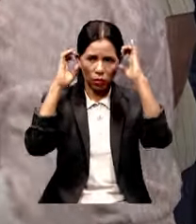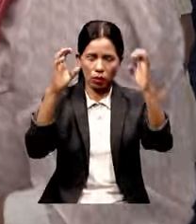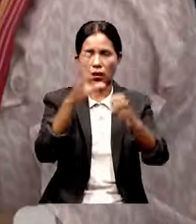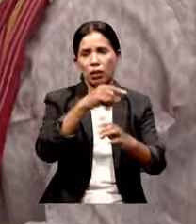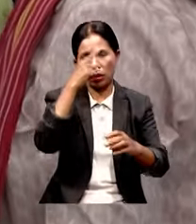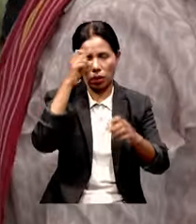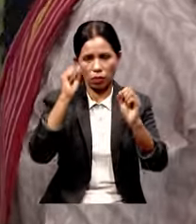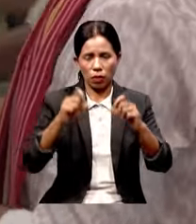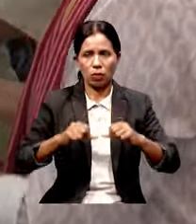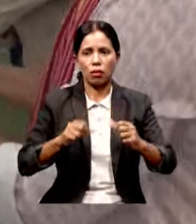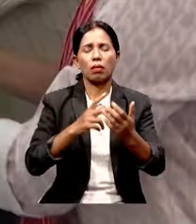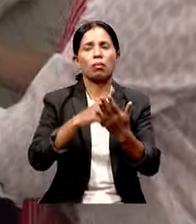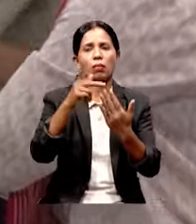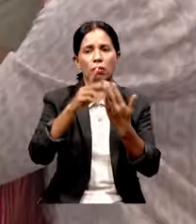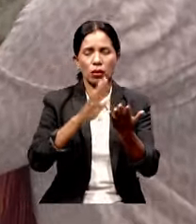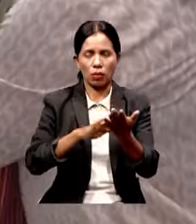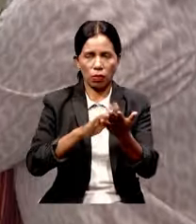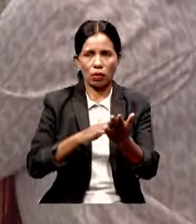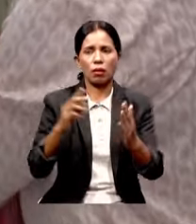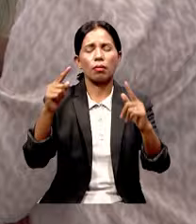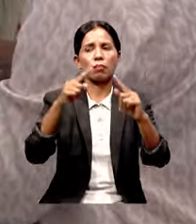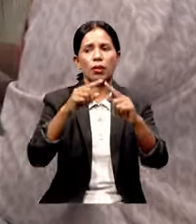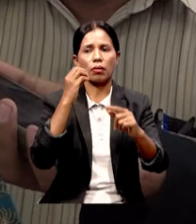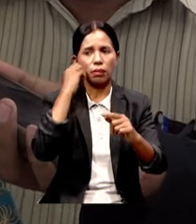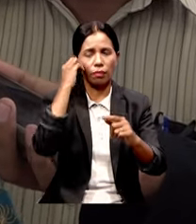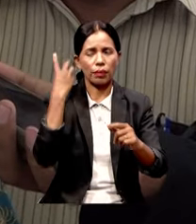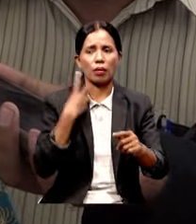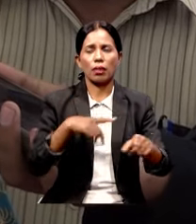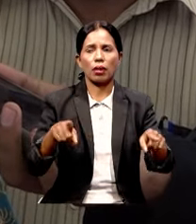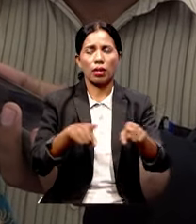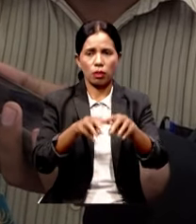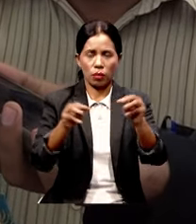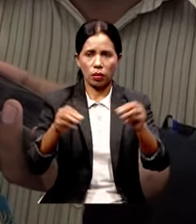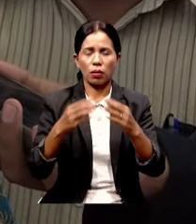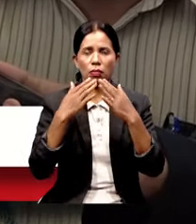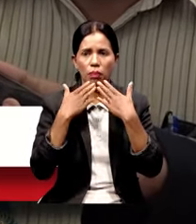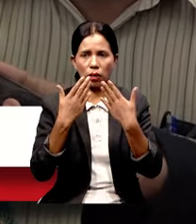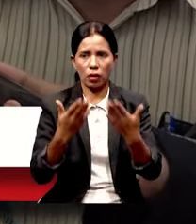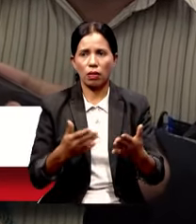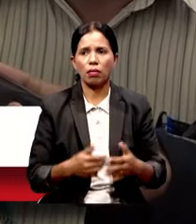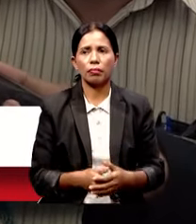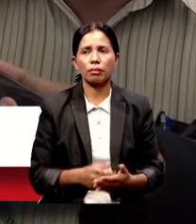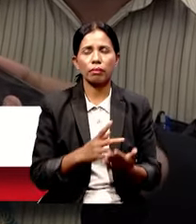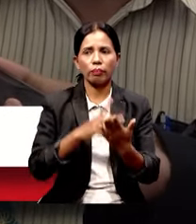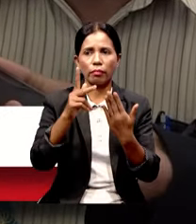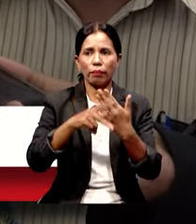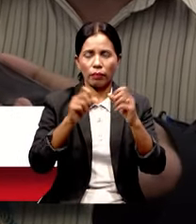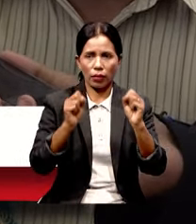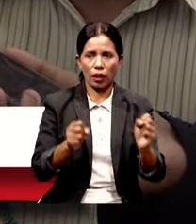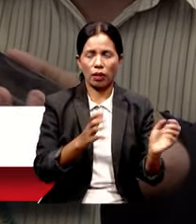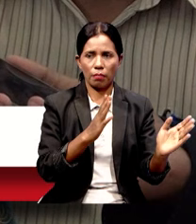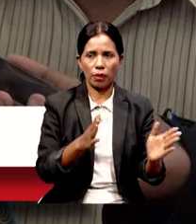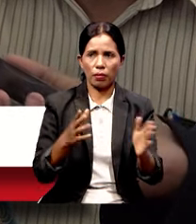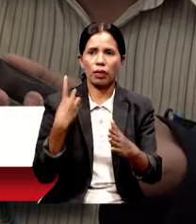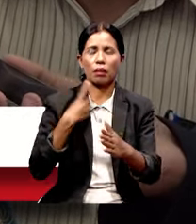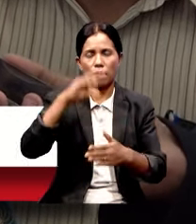tamba bele continua programa escola Bauma. A mi anessa município agradece tamba programa ida ne bele prepara a